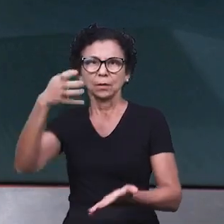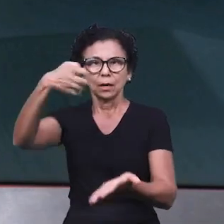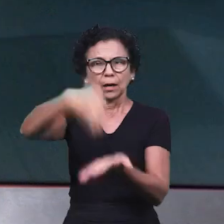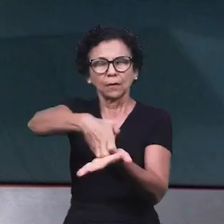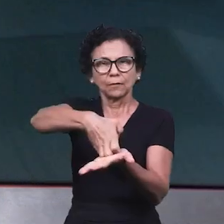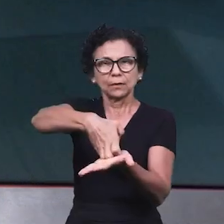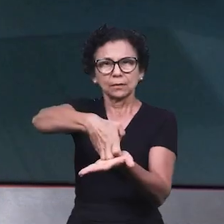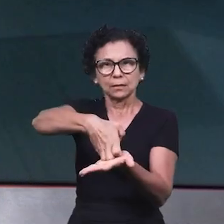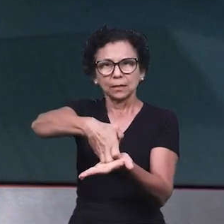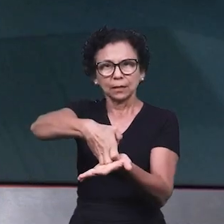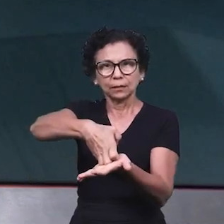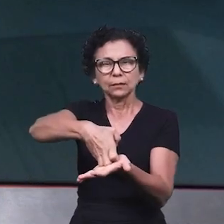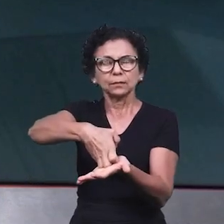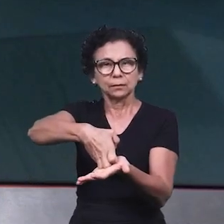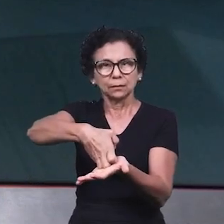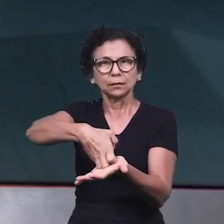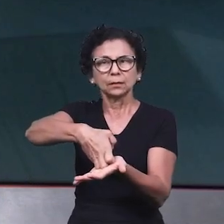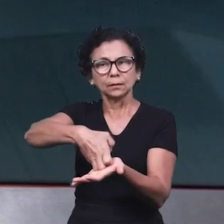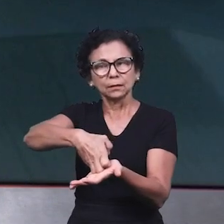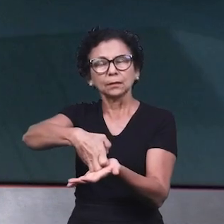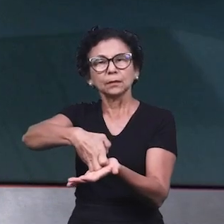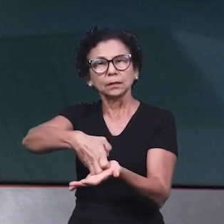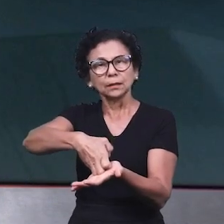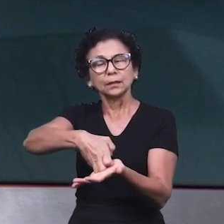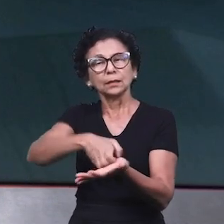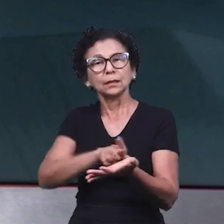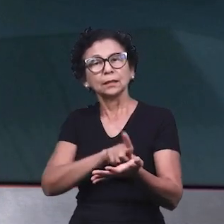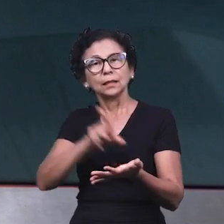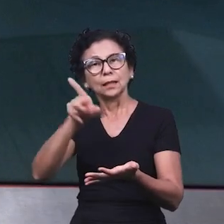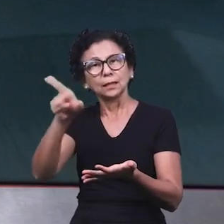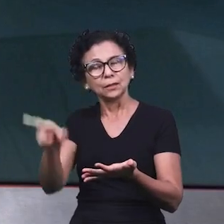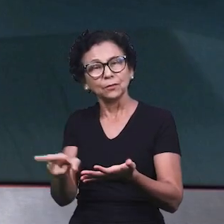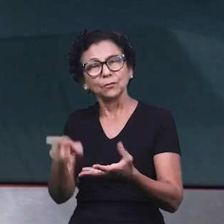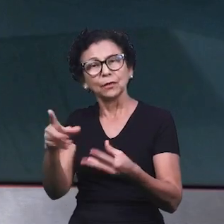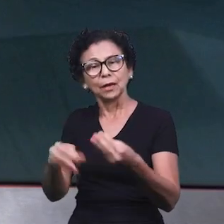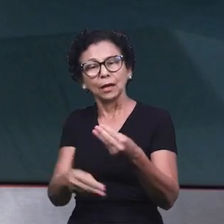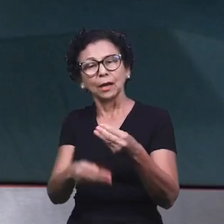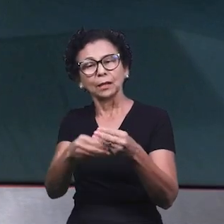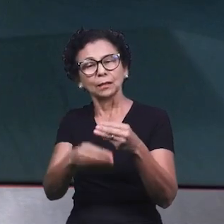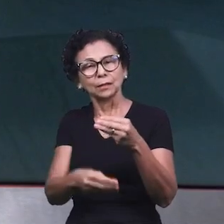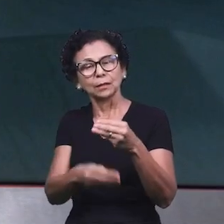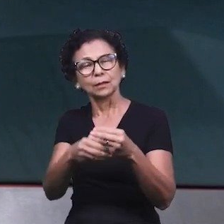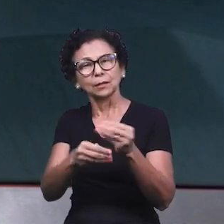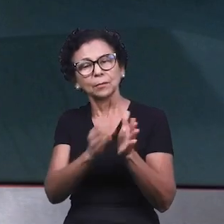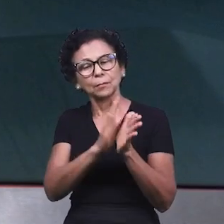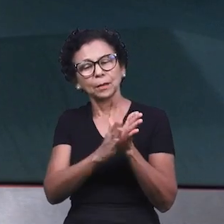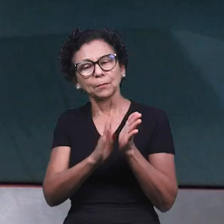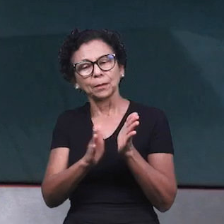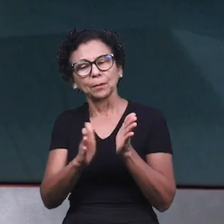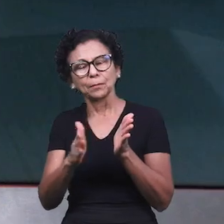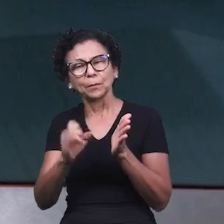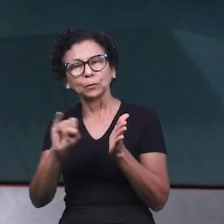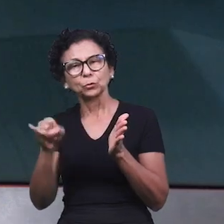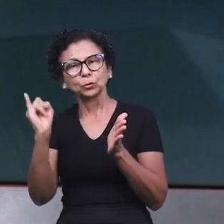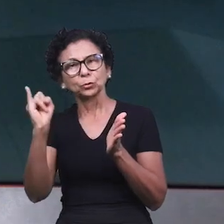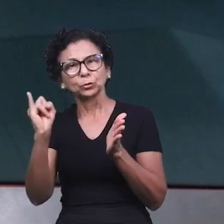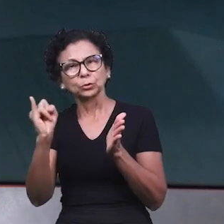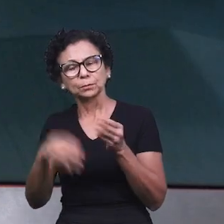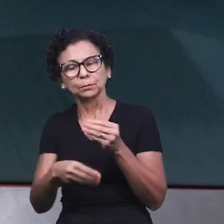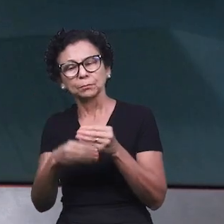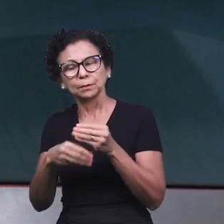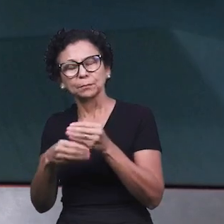os 10 mil à vista, e ele vai repondo esse dinheiro no caixa dele ao longo do